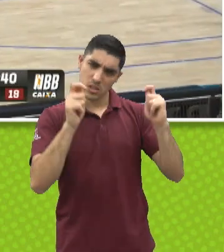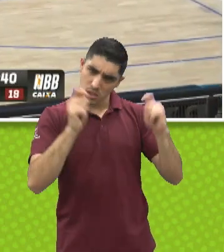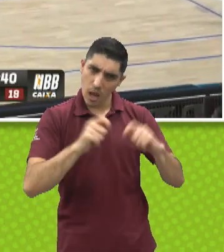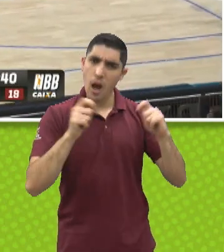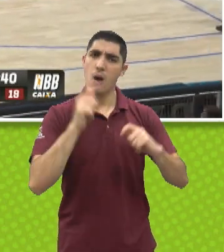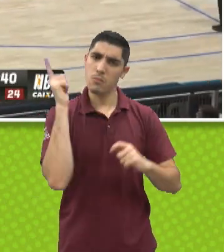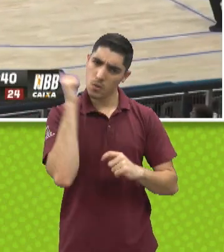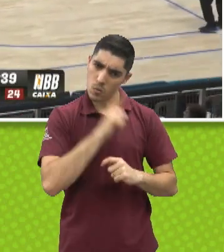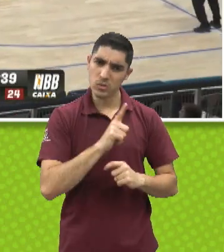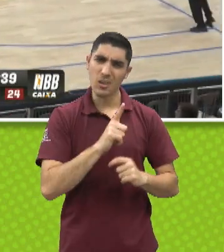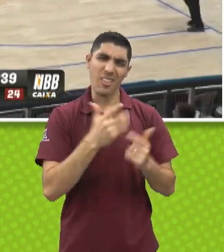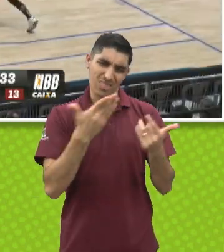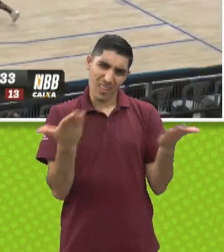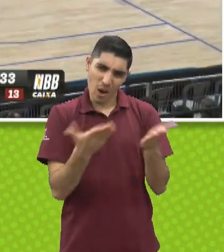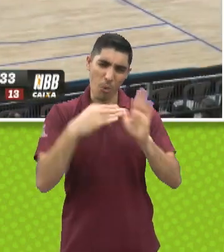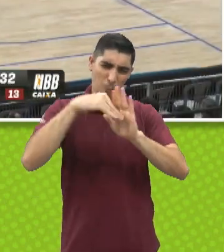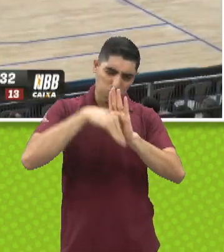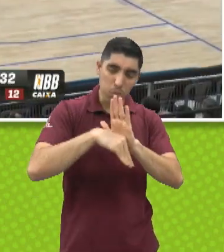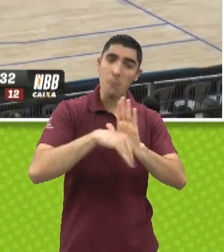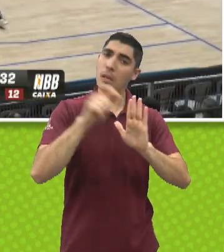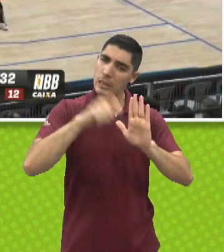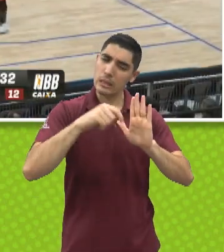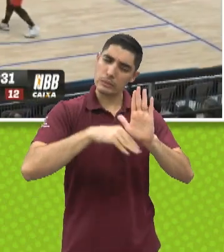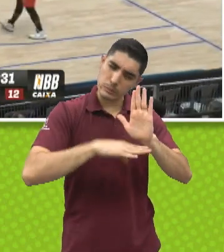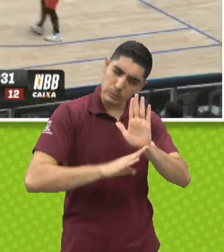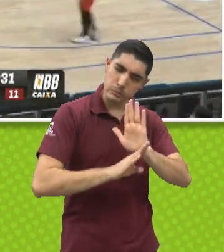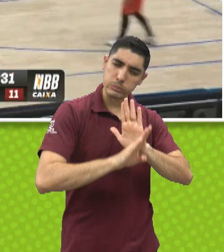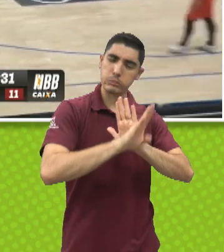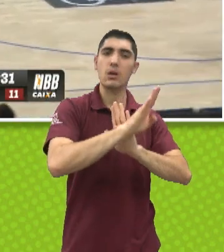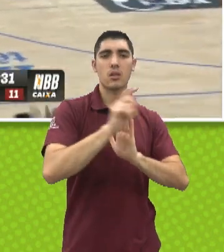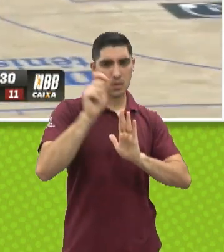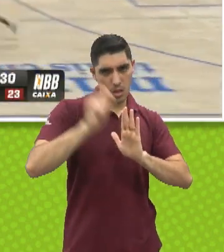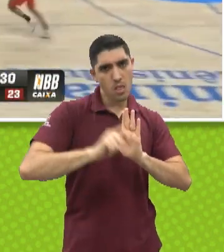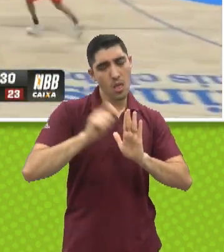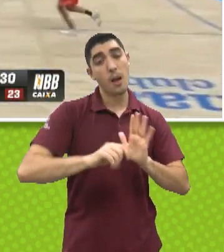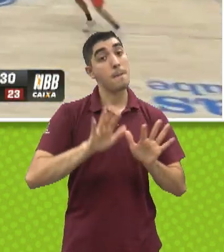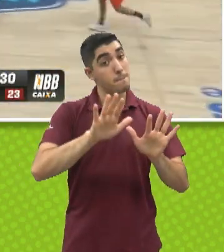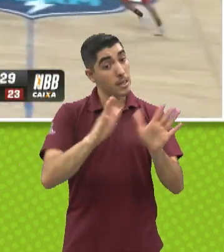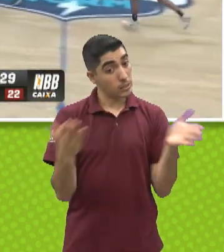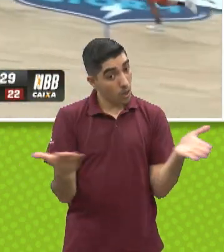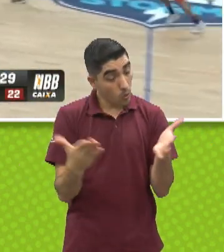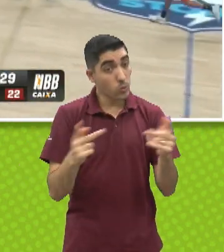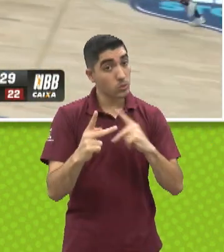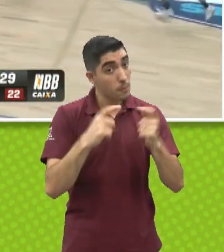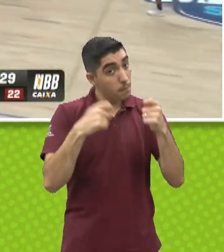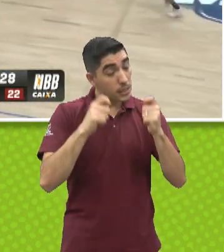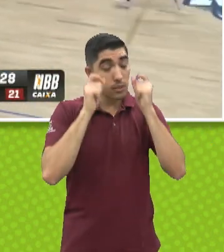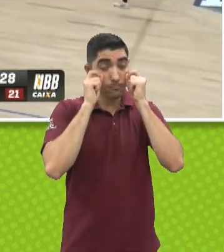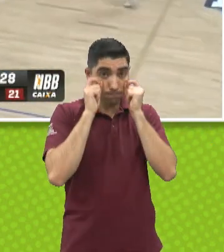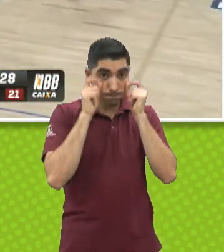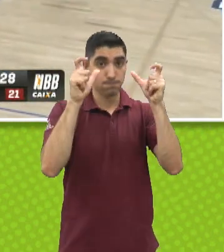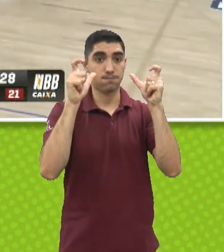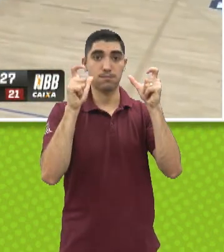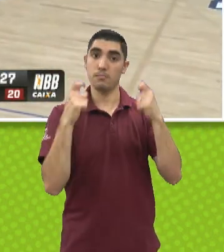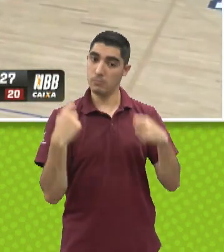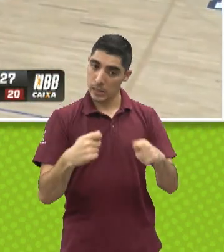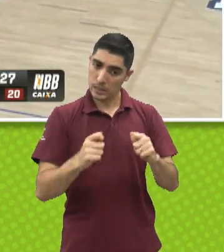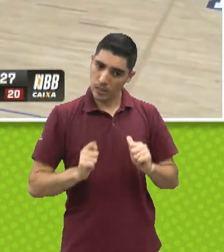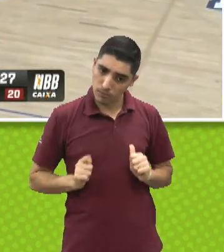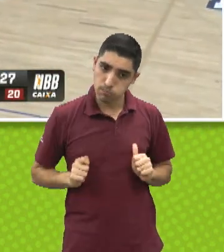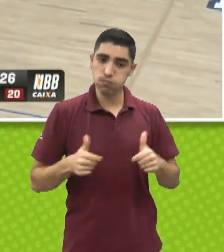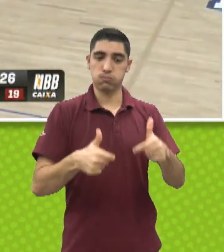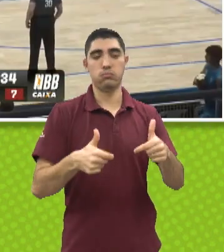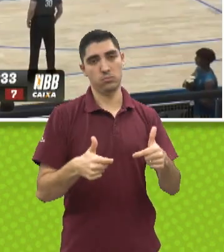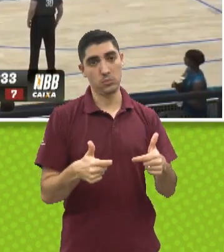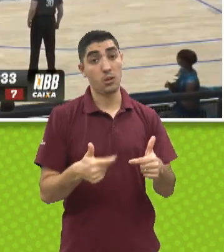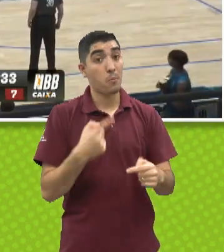pode chegar a ficar pelo menos no meio da tabela ali do NBB, mas é bom começar a pegar no breu, acordar, porque já